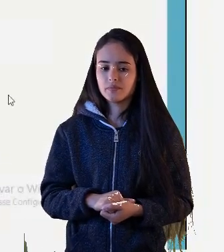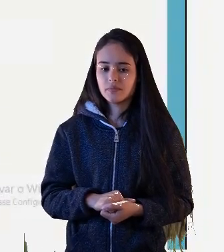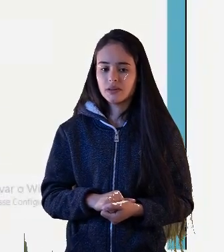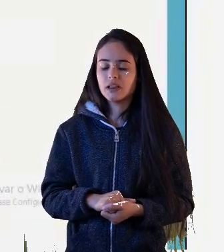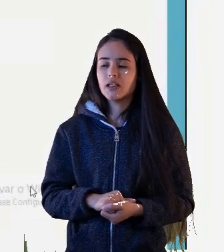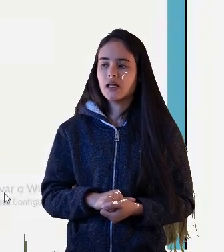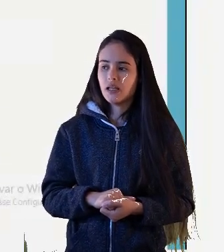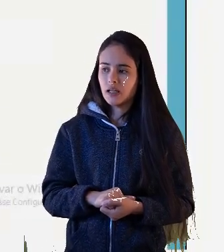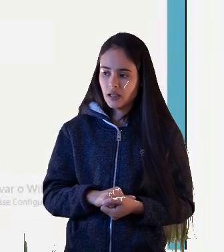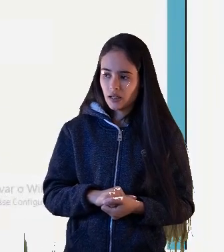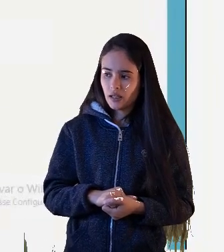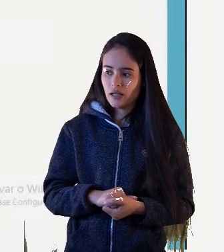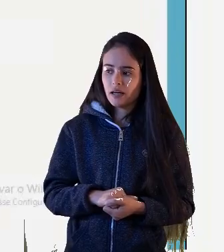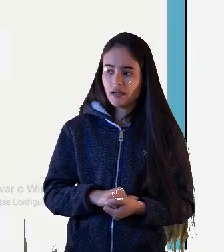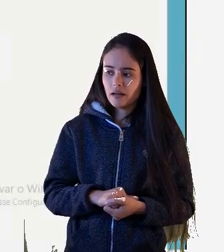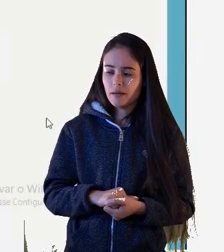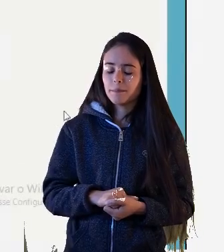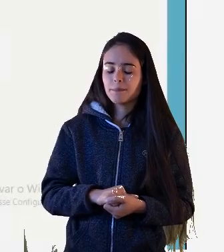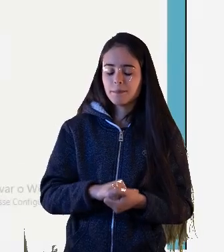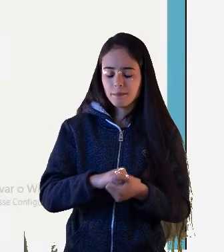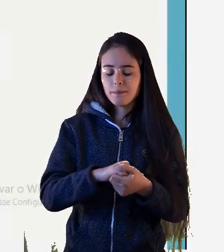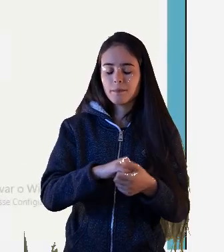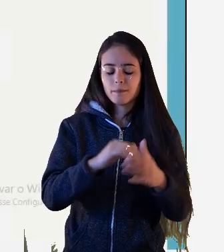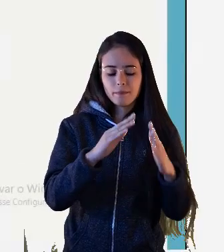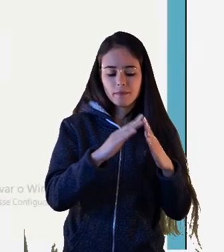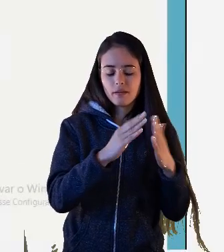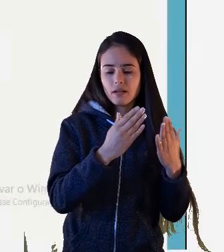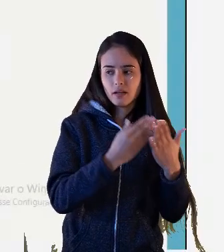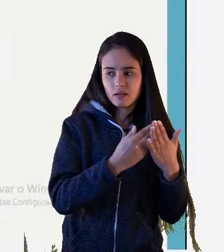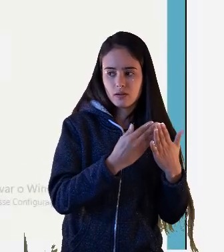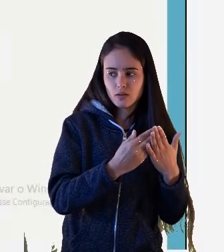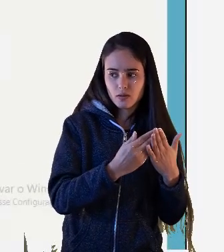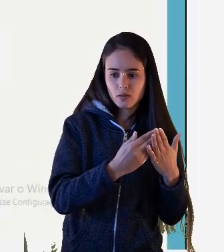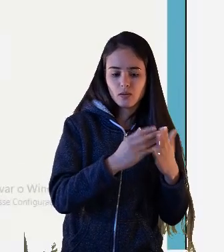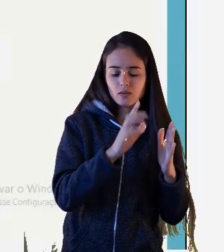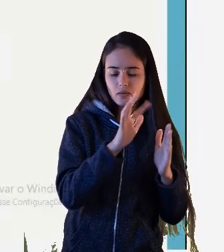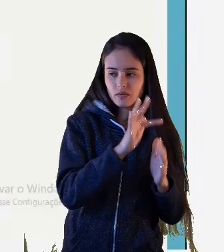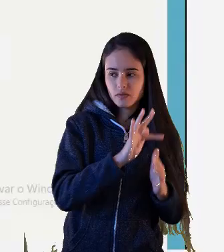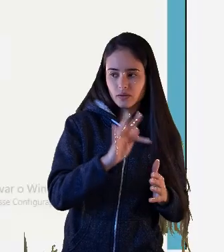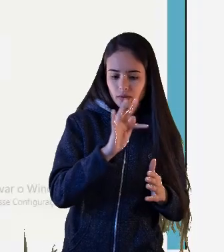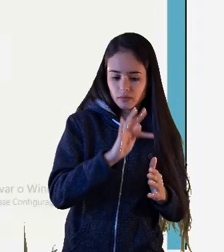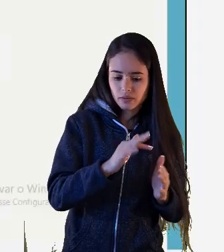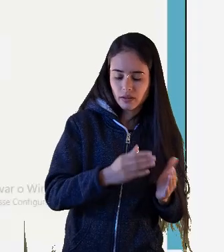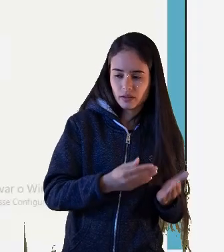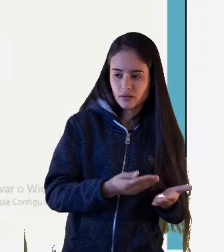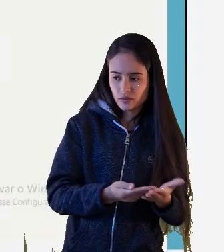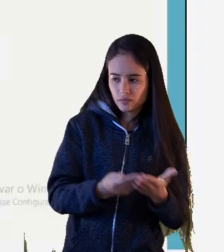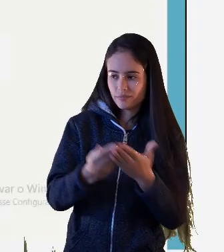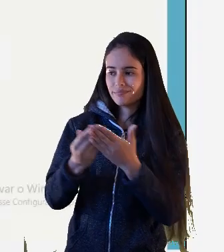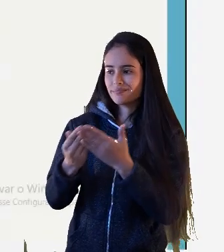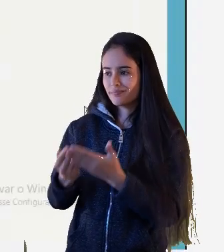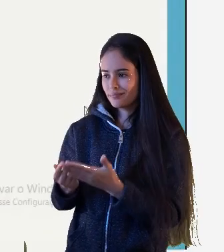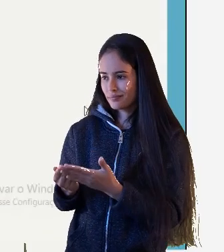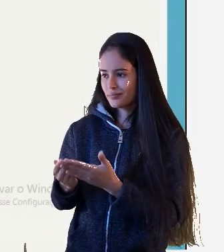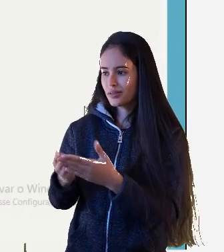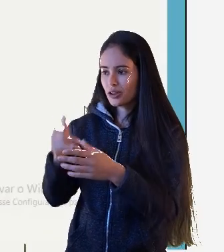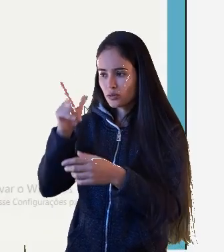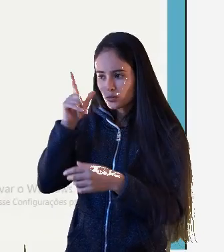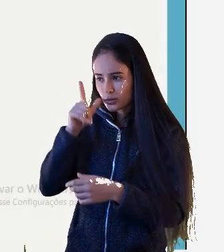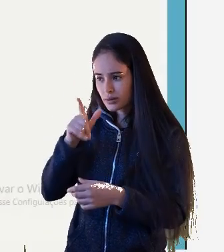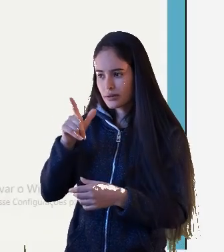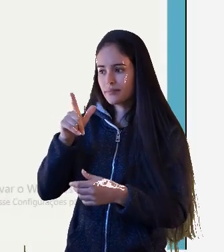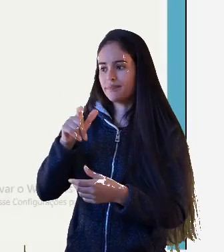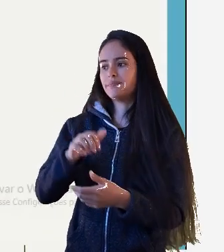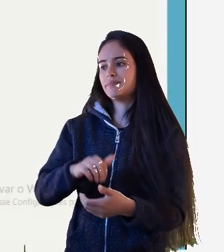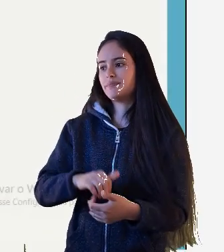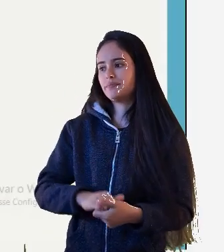Então, passando essa parte boa da arte de novo, como os artistas negros têm abordado as cotas, né? Coloquei aqui